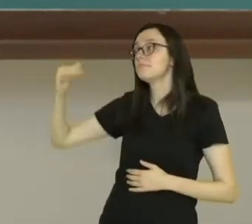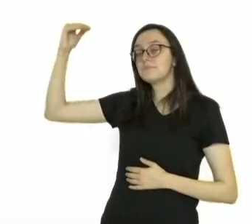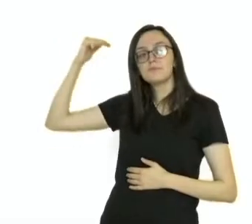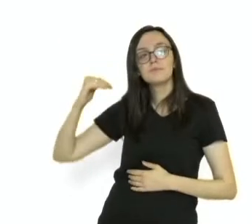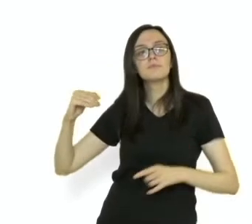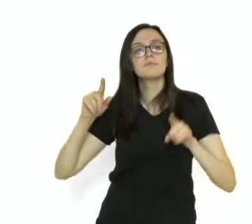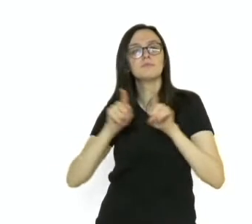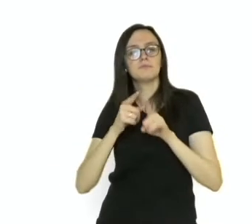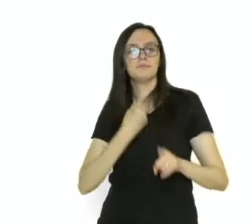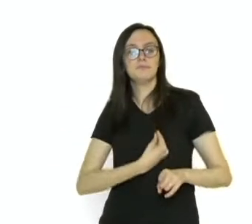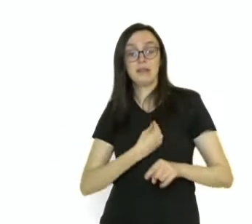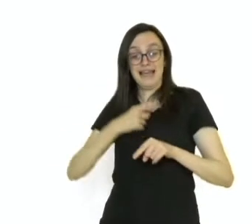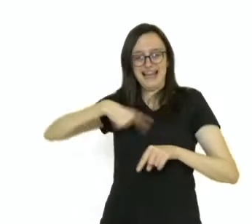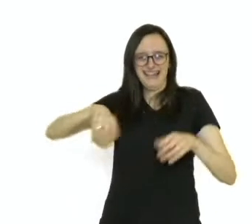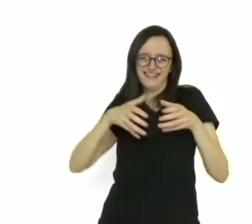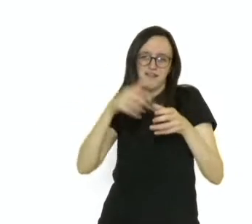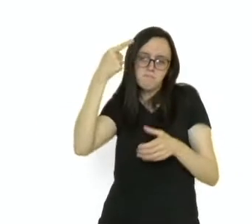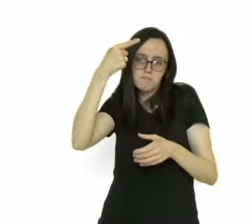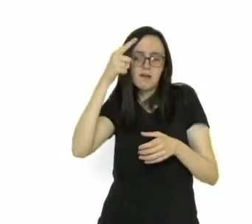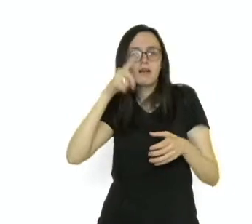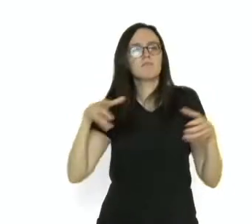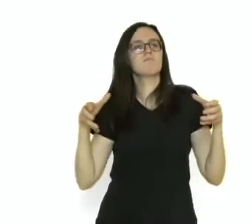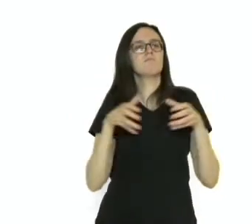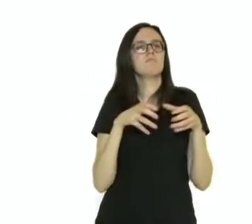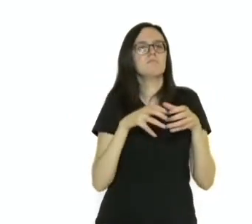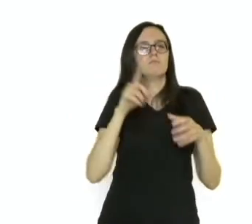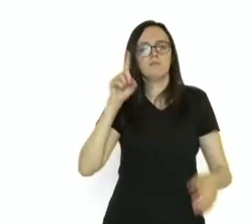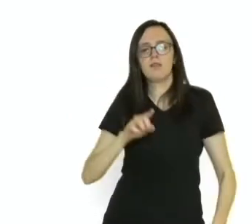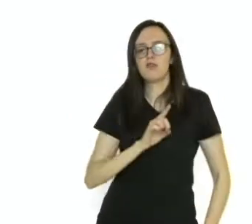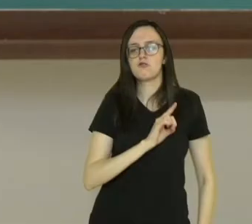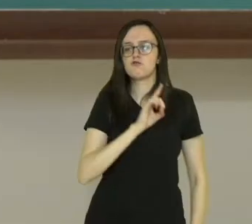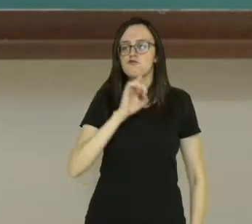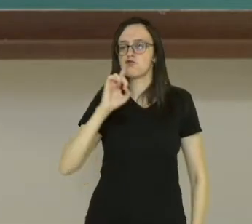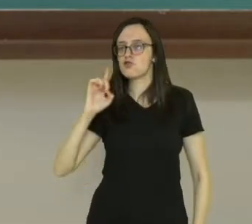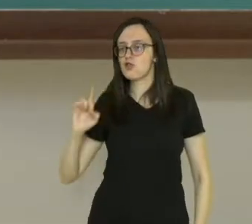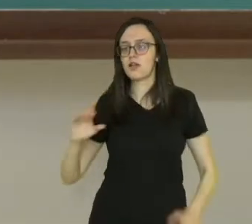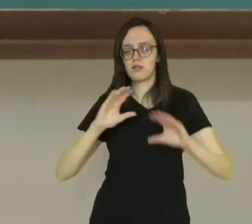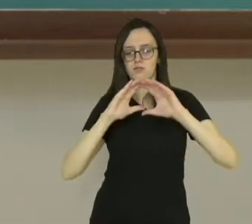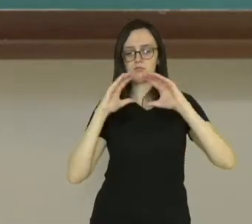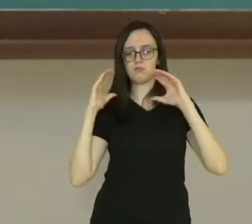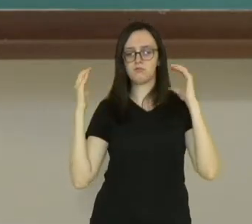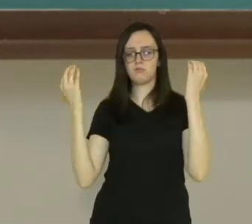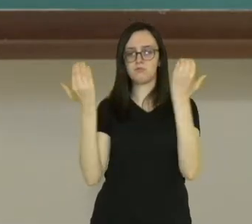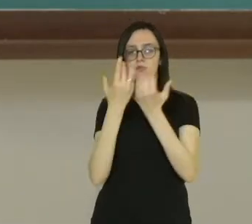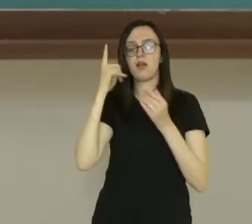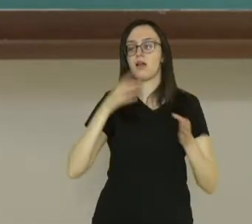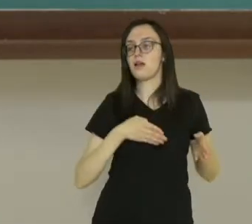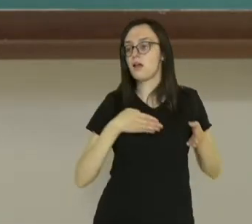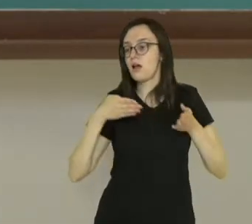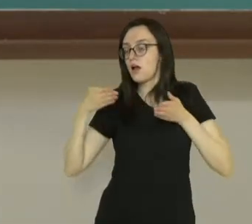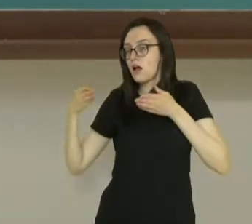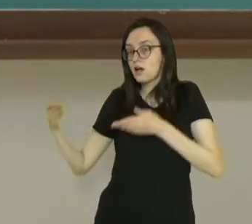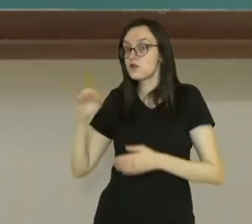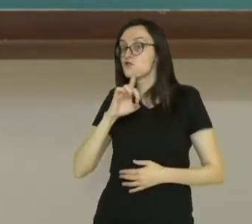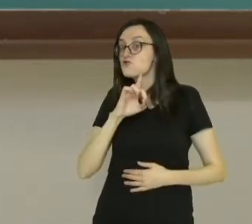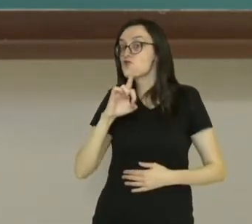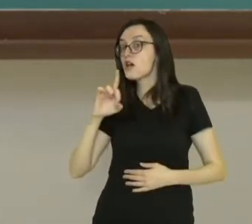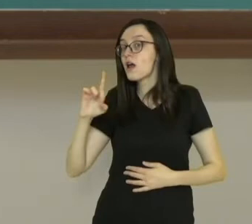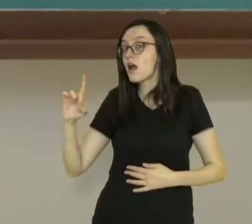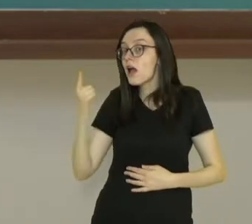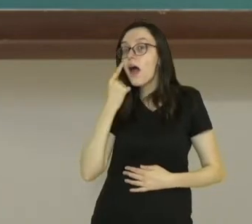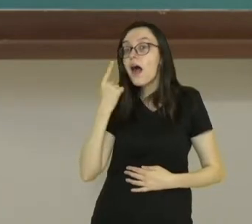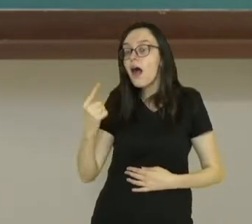eles sentavam-se do lado direito dentro dessa convenção. Isso é uma coisa que vai ter uma ideia,